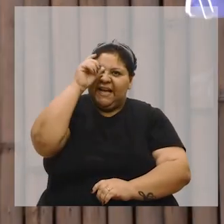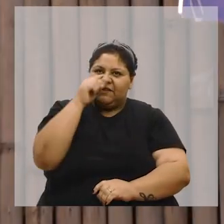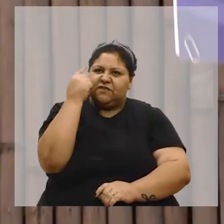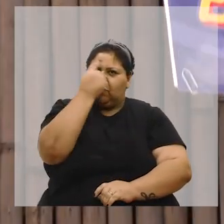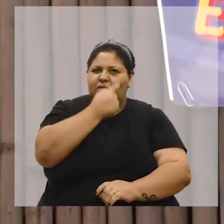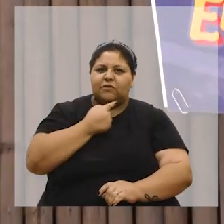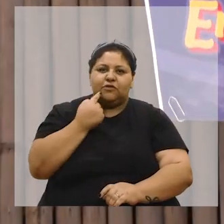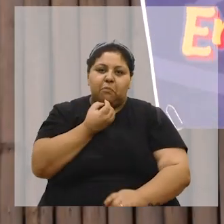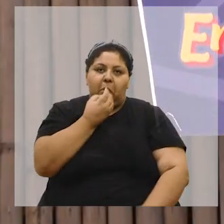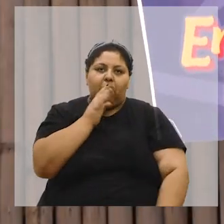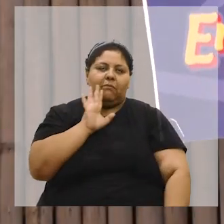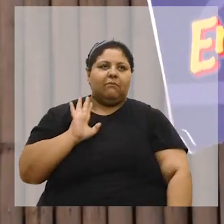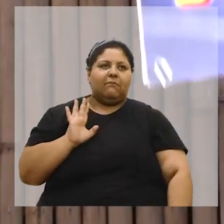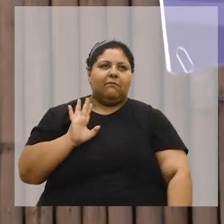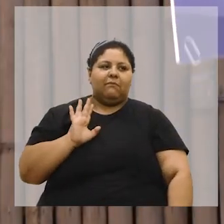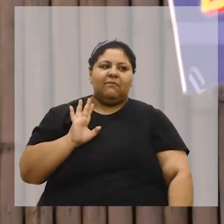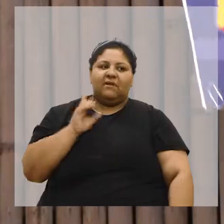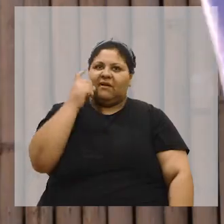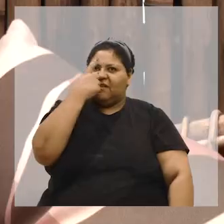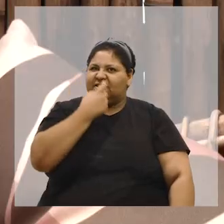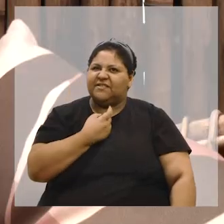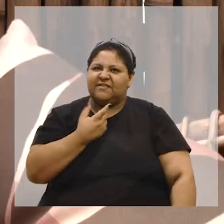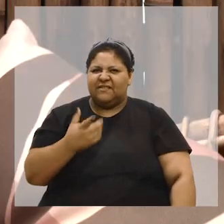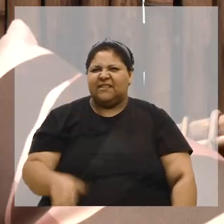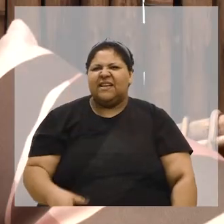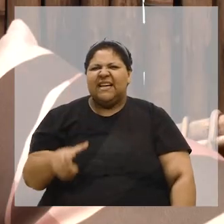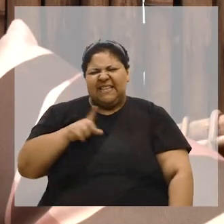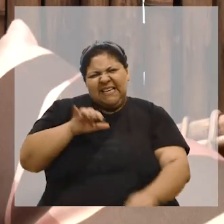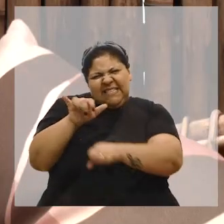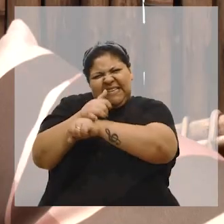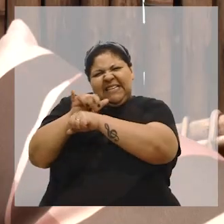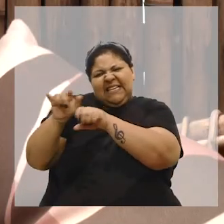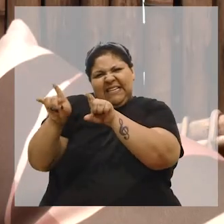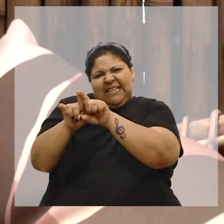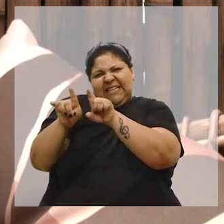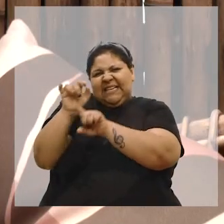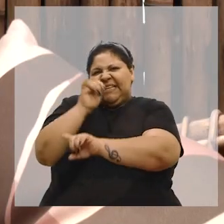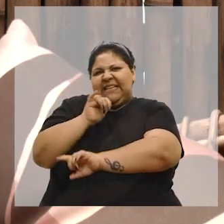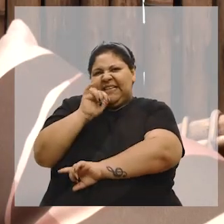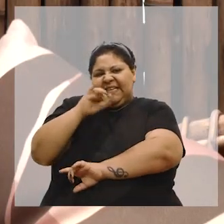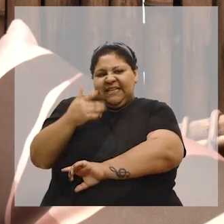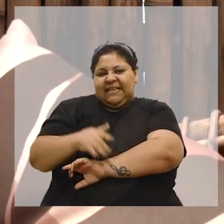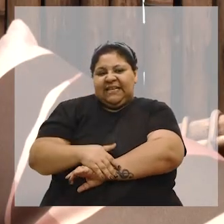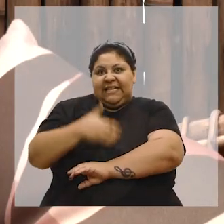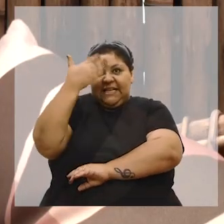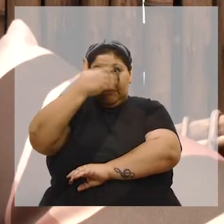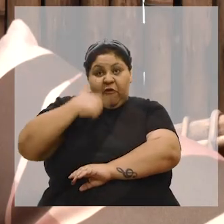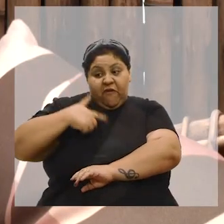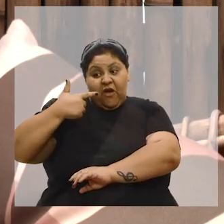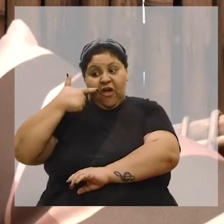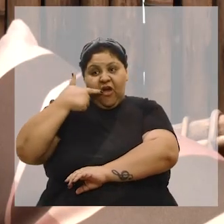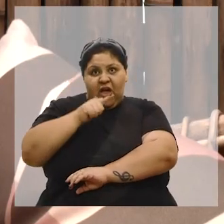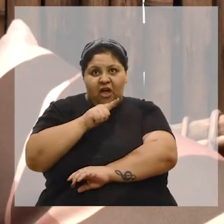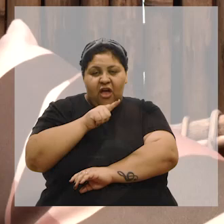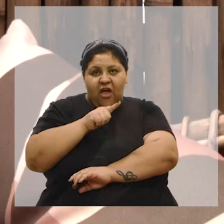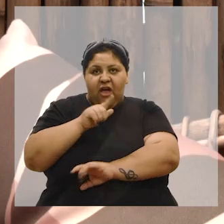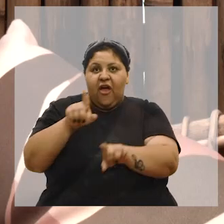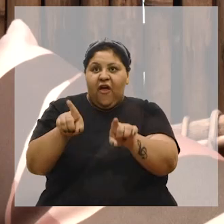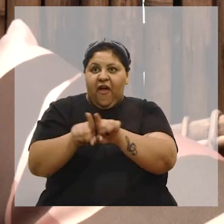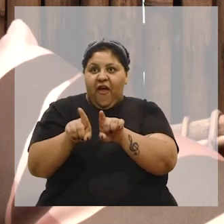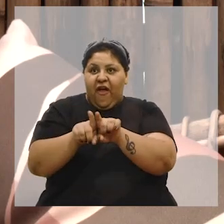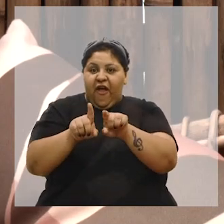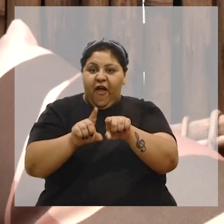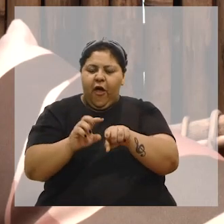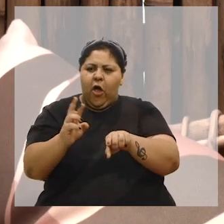é difícil de fazer uma cara boa, né? Eu acho que é... Então, eles fazem muito joguinho com a gente, né? Porque às vezes, né? Por exemplo, teve das provas que eu ganhei que